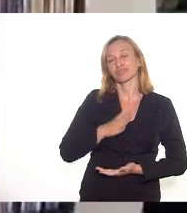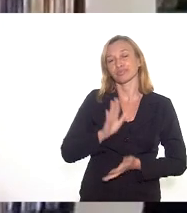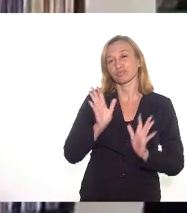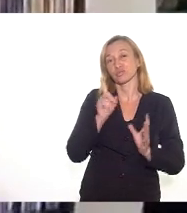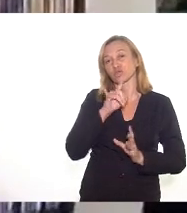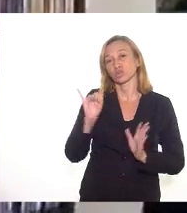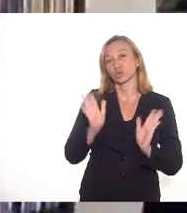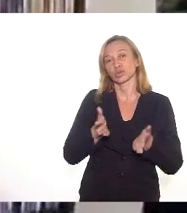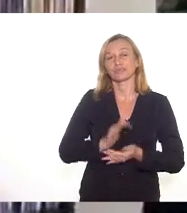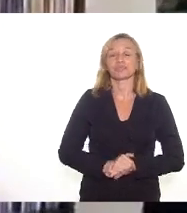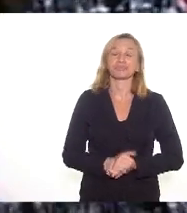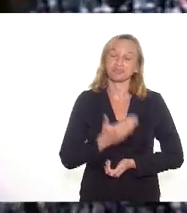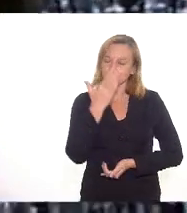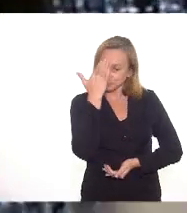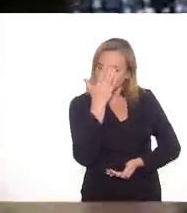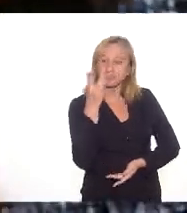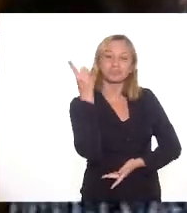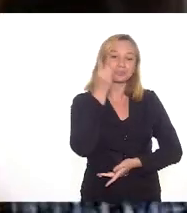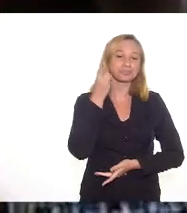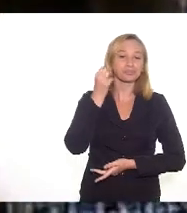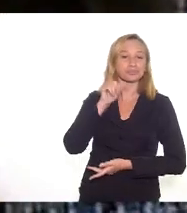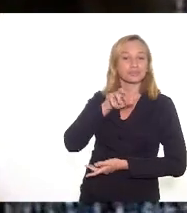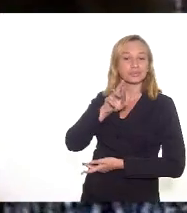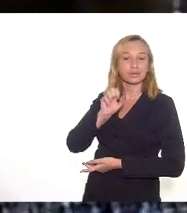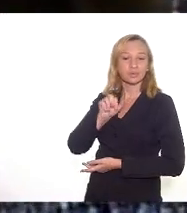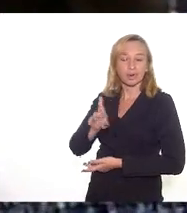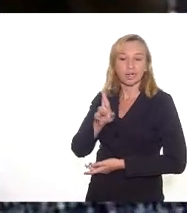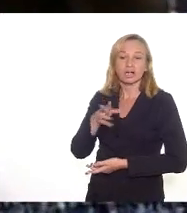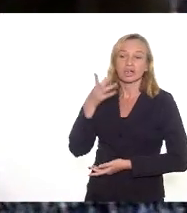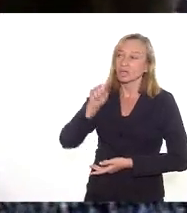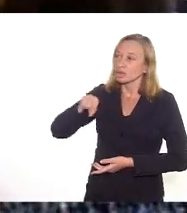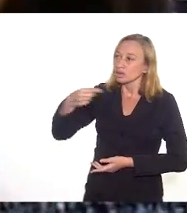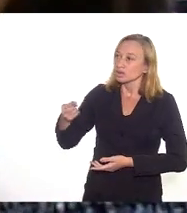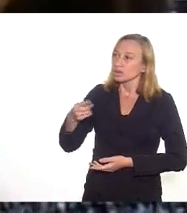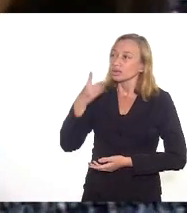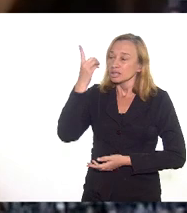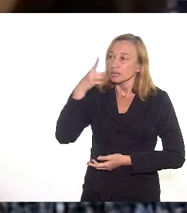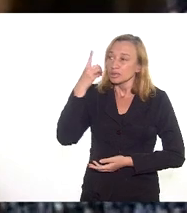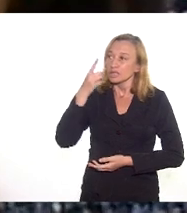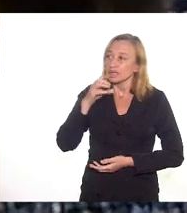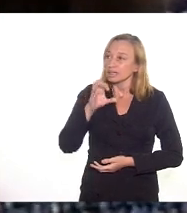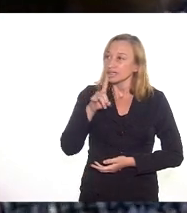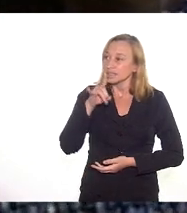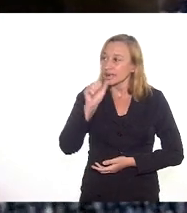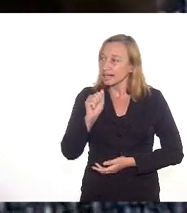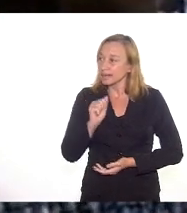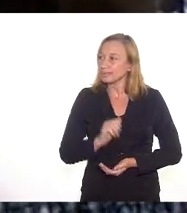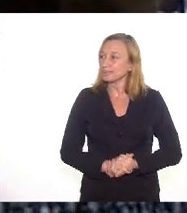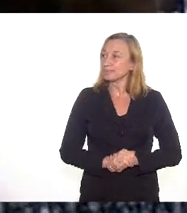hoje. Obrigada, deputada Guiomar. Próximo orador inscrito é a deputada Célia Jordão.